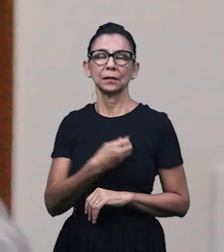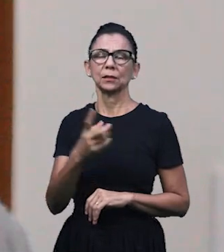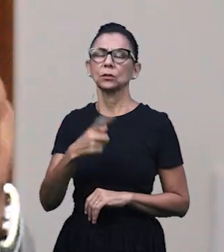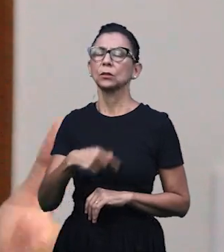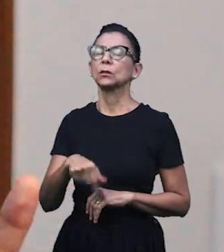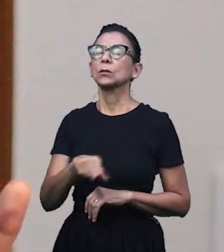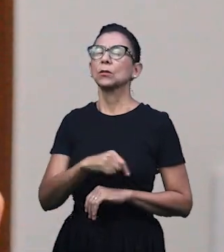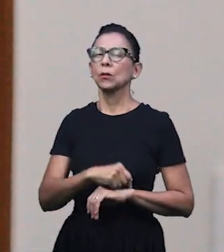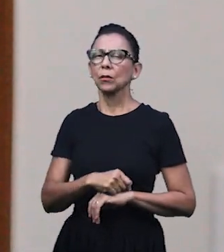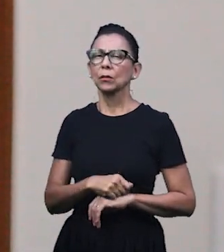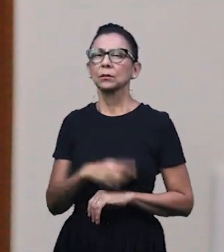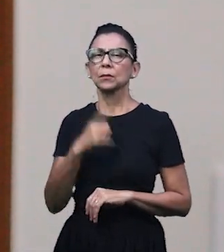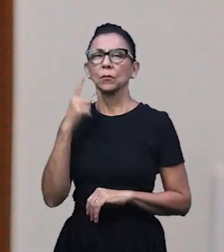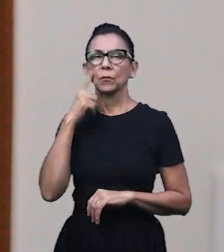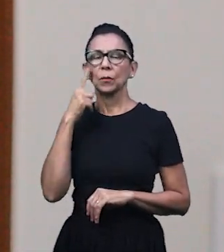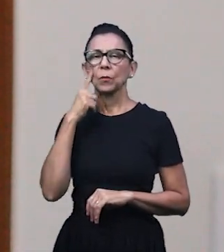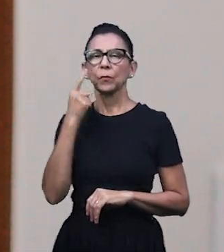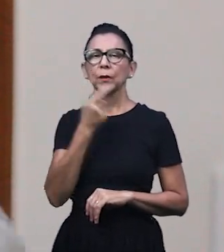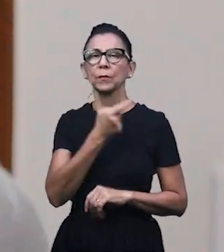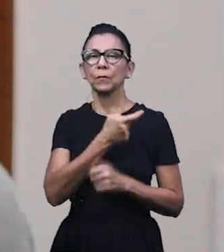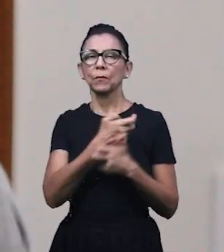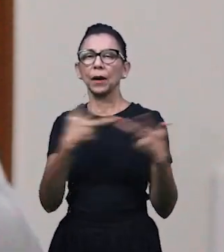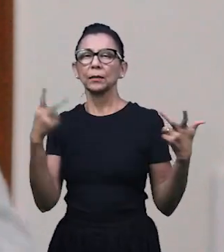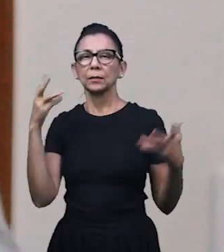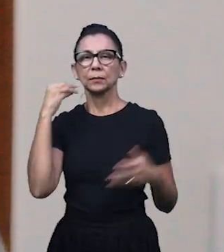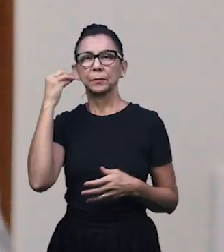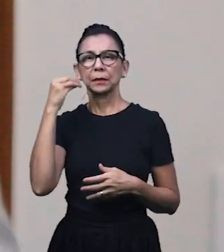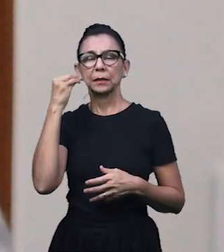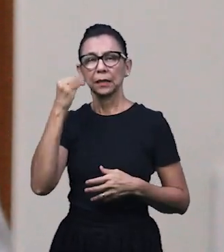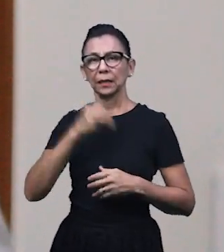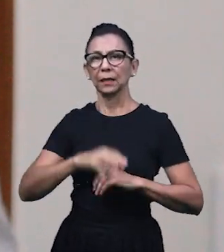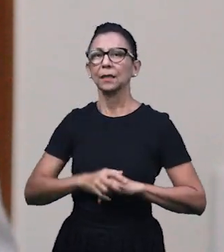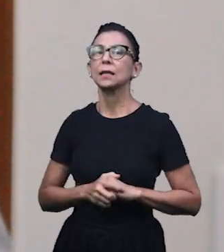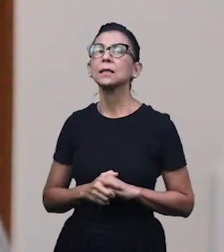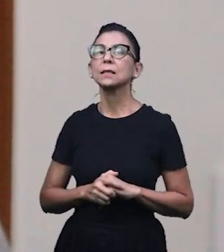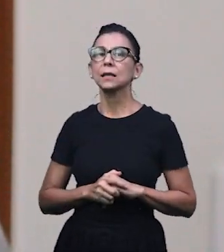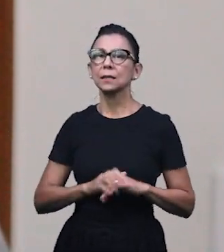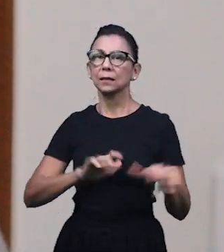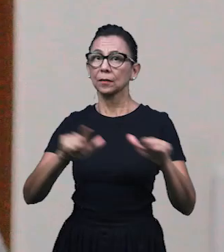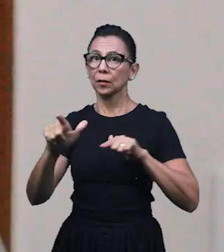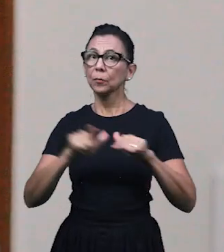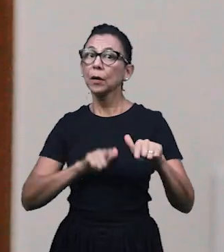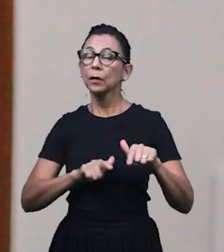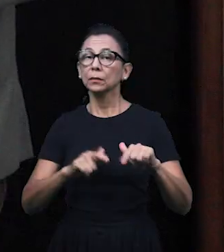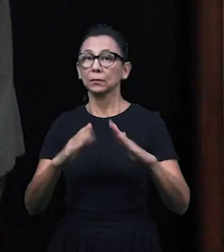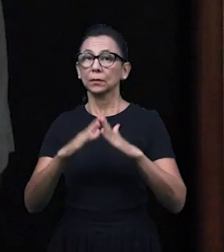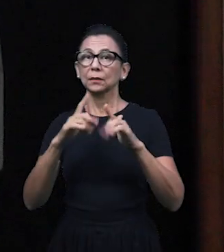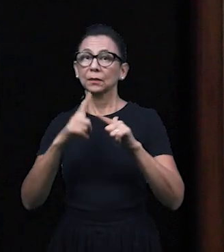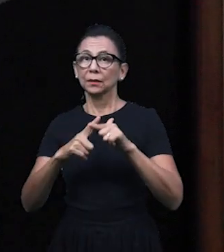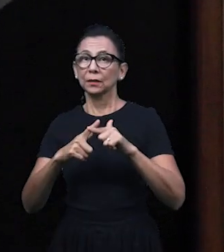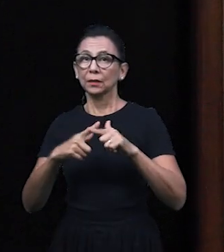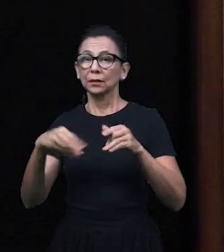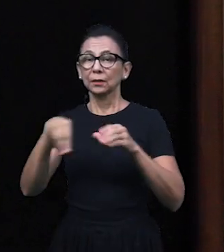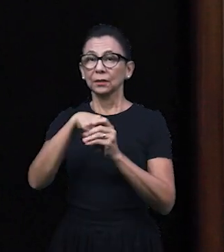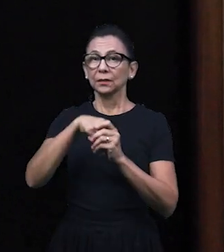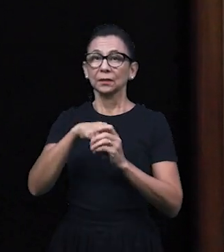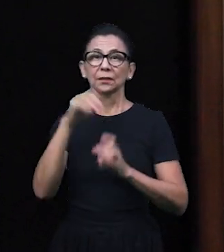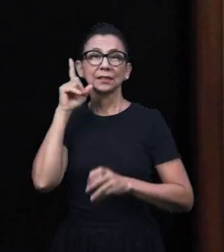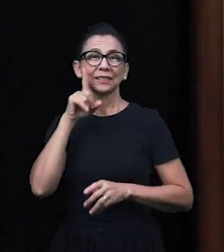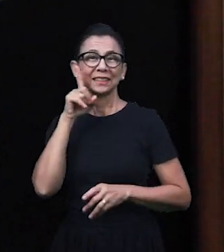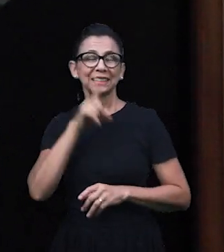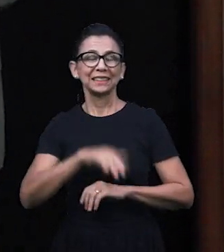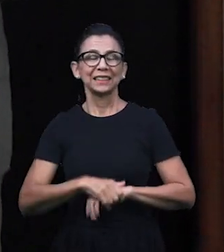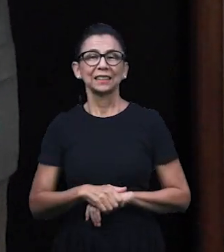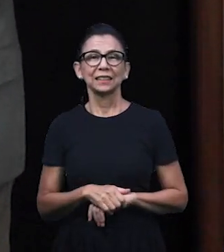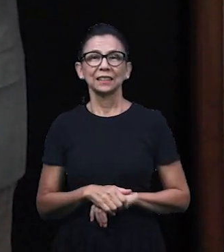de muitas outras experiências e muitas outras atividades da igreja aí nos Estados Unidos. Vamos lá, a gente continua no